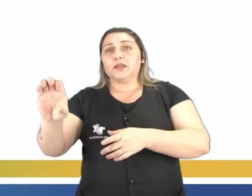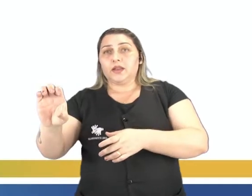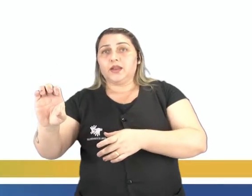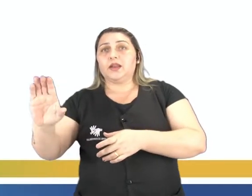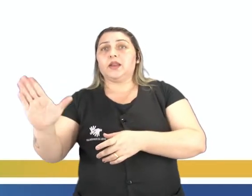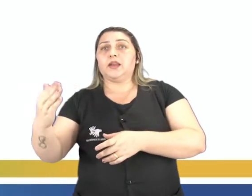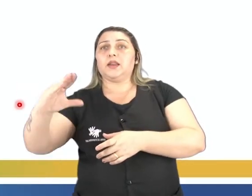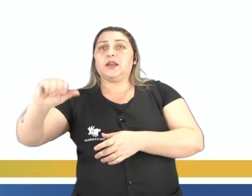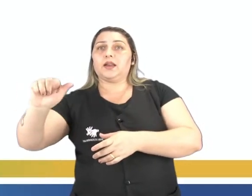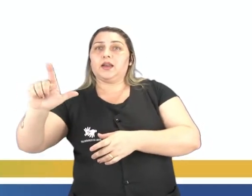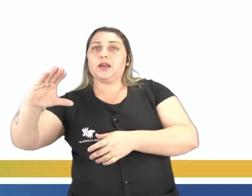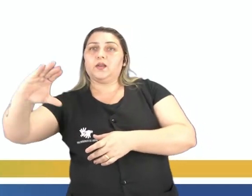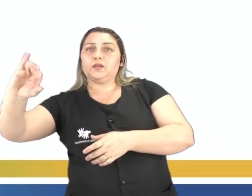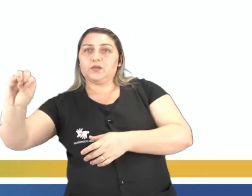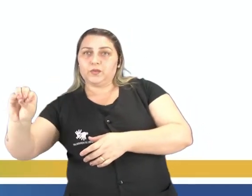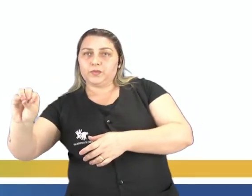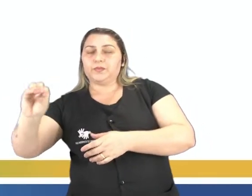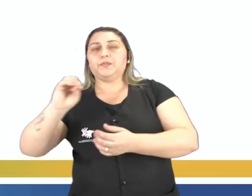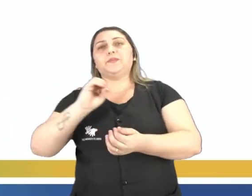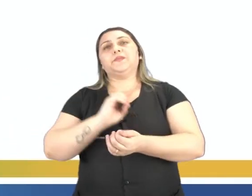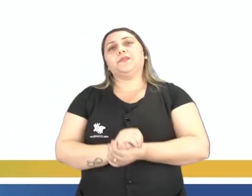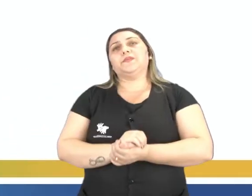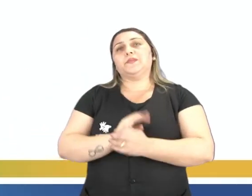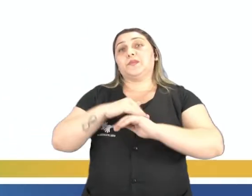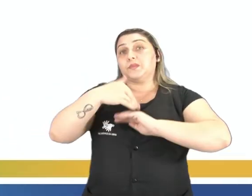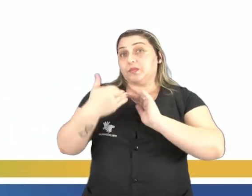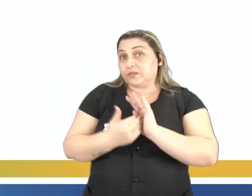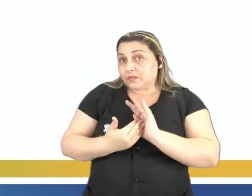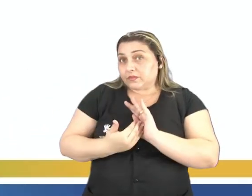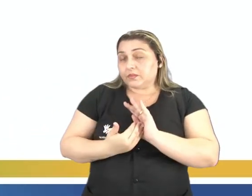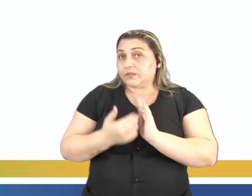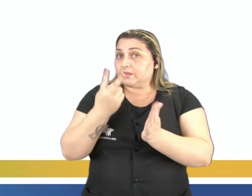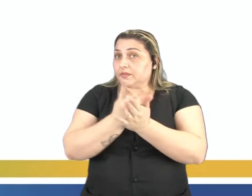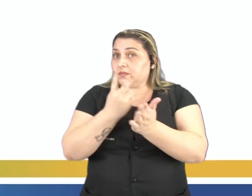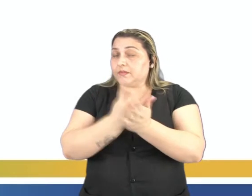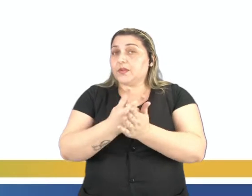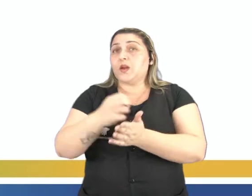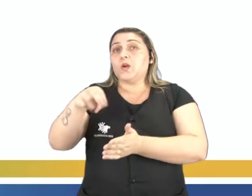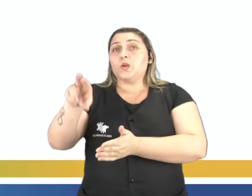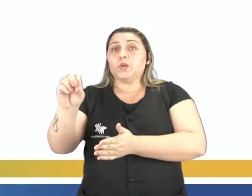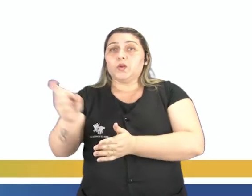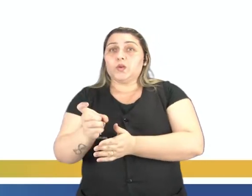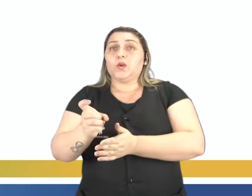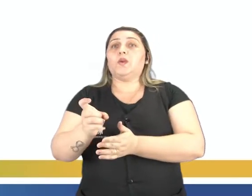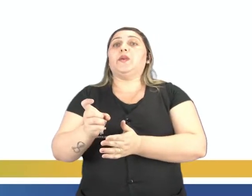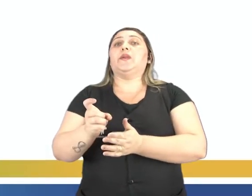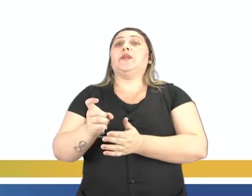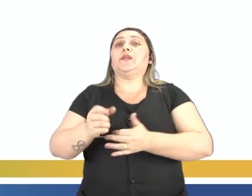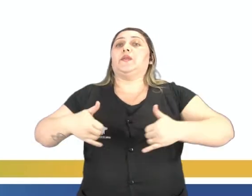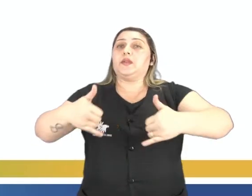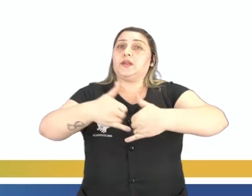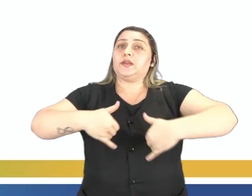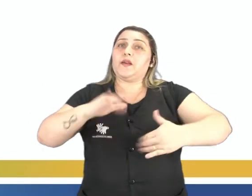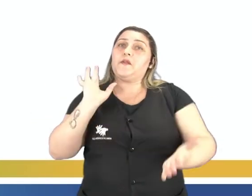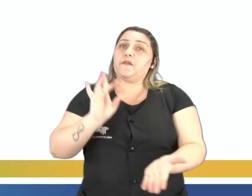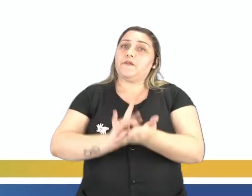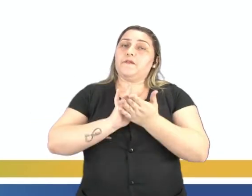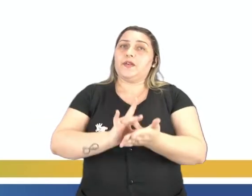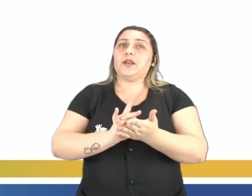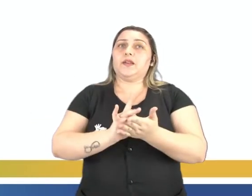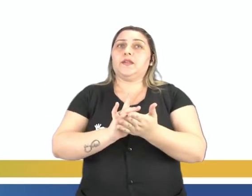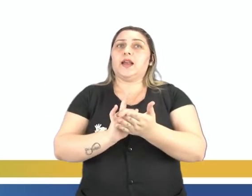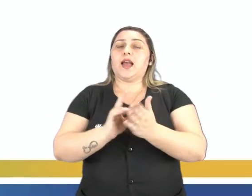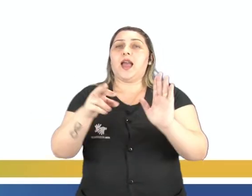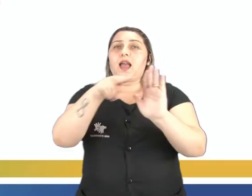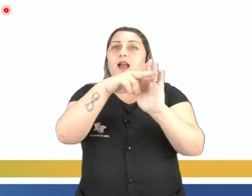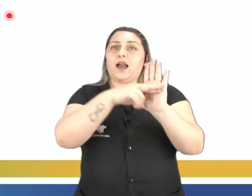ficar óxido de cálcio. Então, todas as vezes que o NOx dos elementos químicos for fixo, essa vai ser a